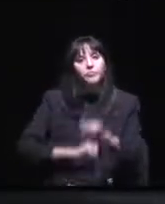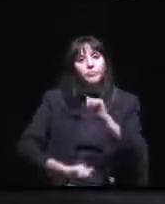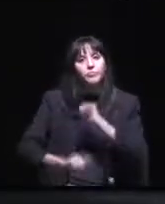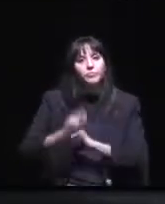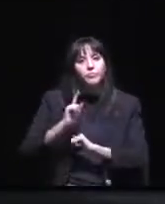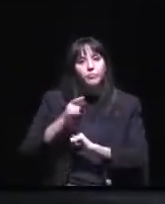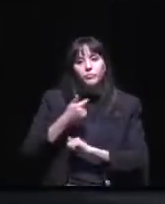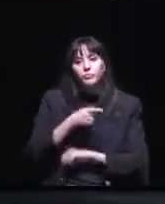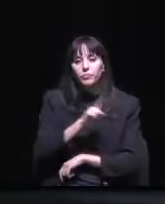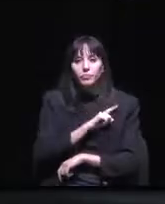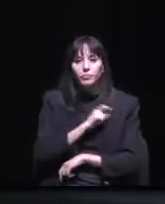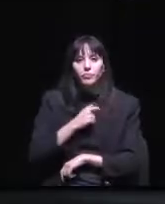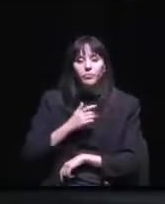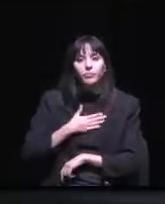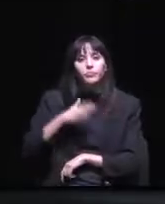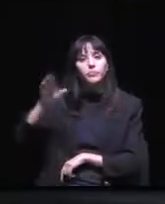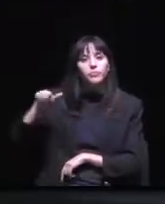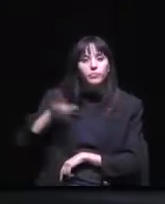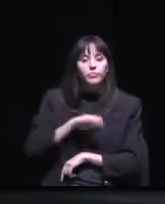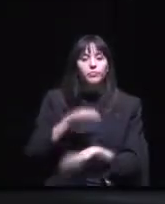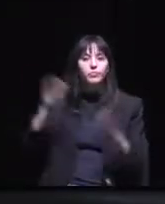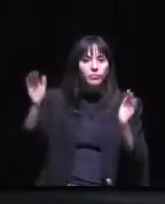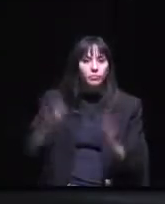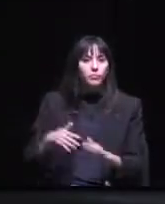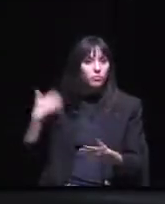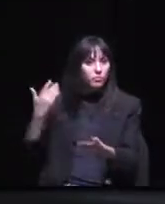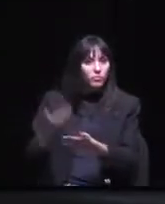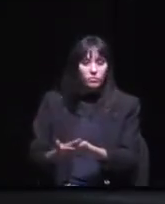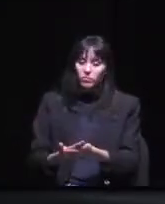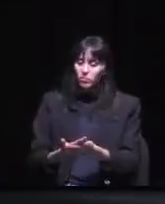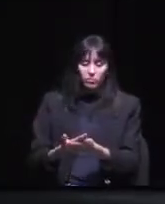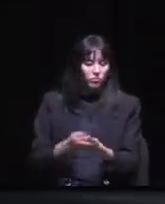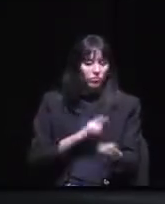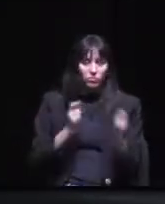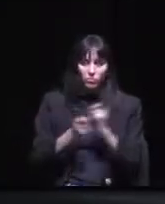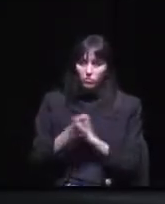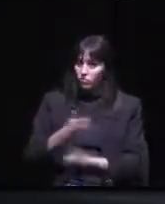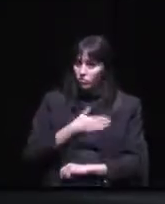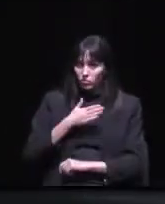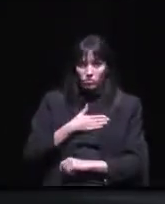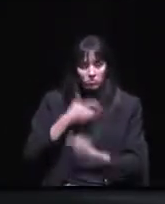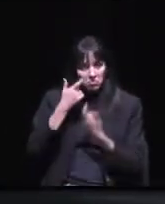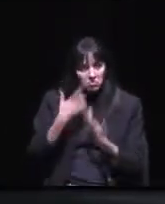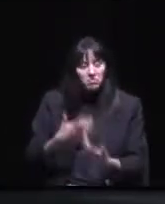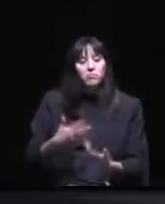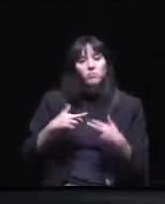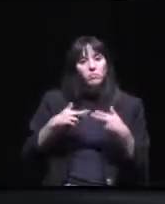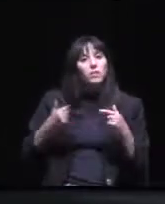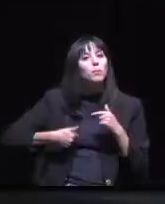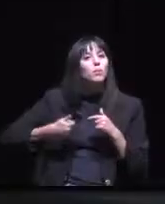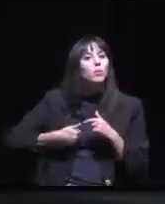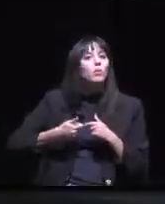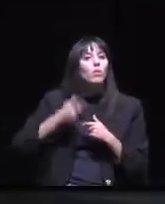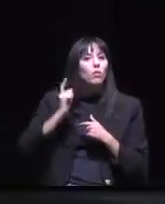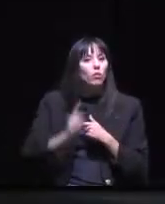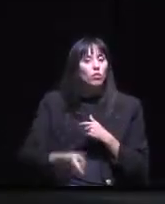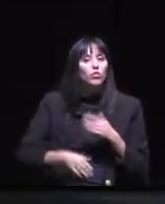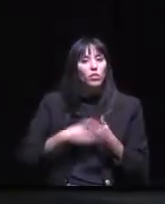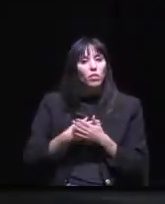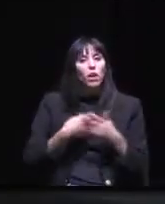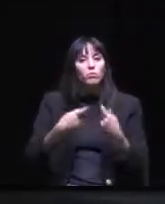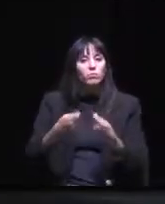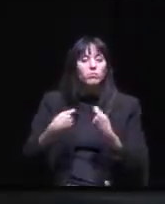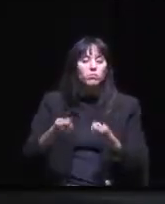recurso a empresas privadas. Até ao momento não vemos qualquer vontade de mudança e a prioridade da Câmara continua a passar pela